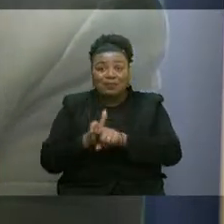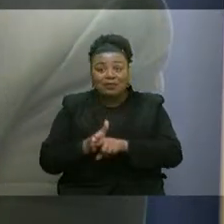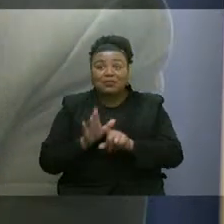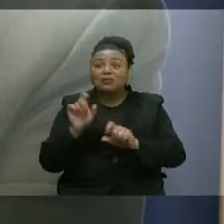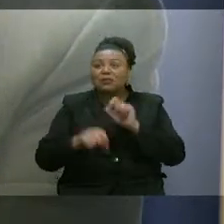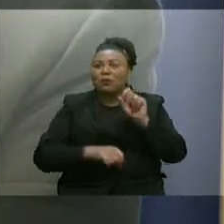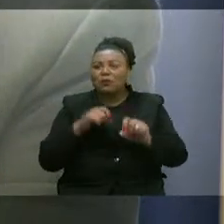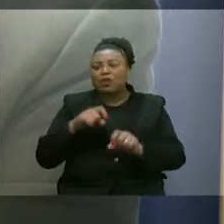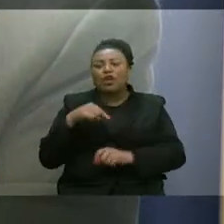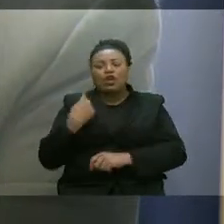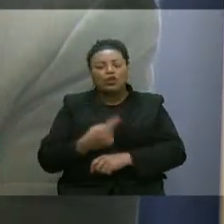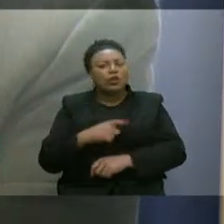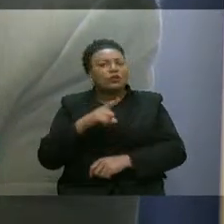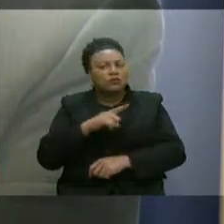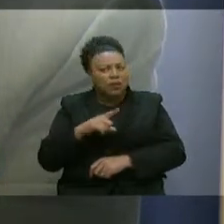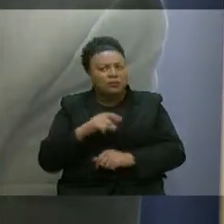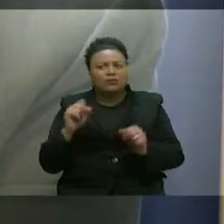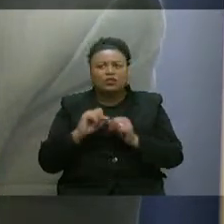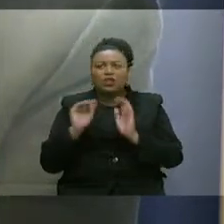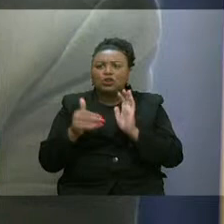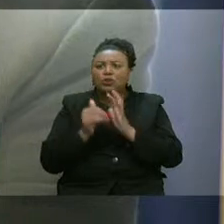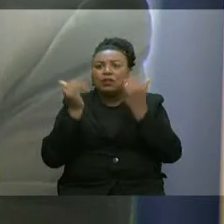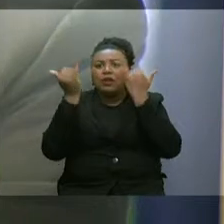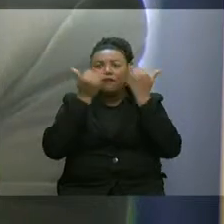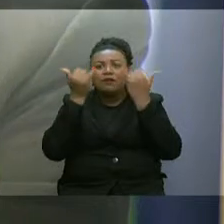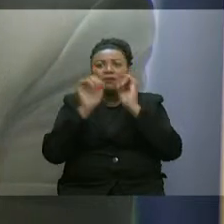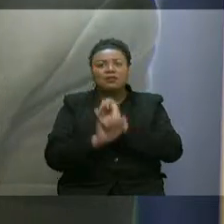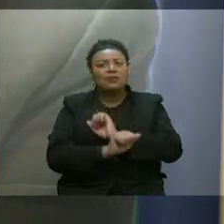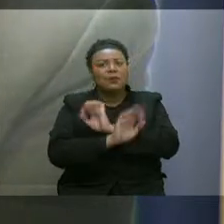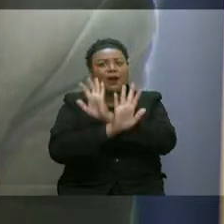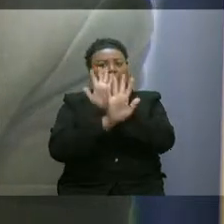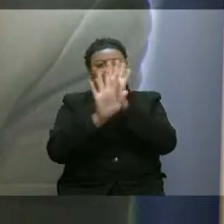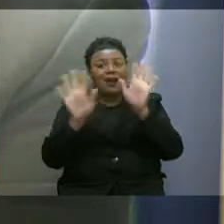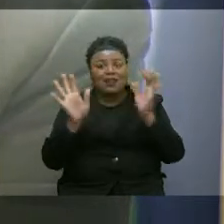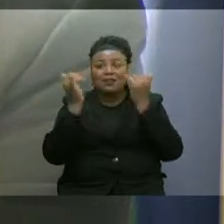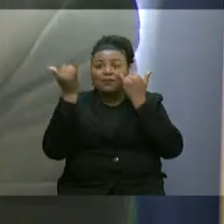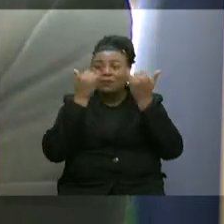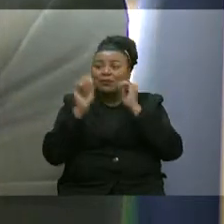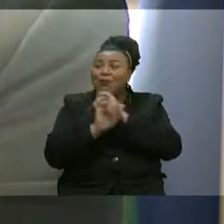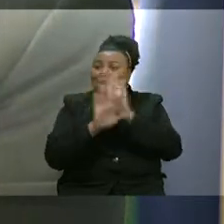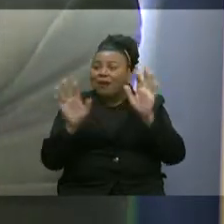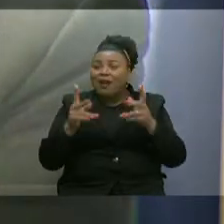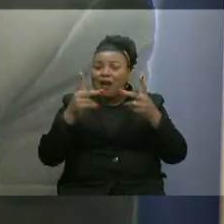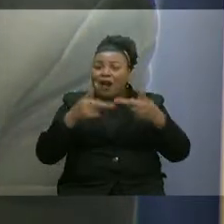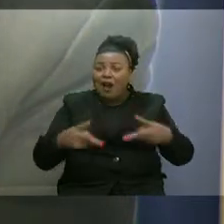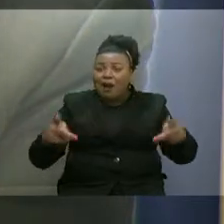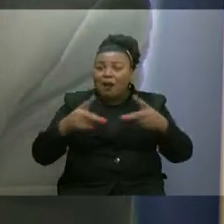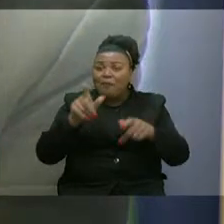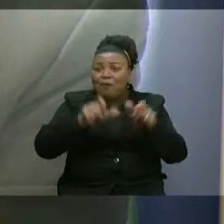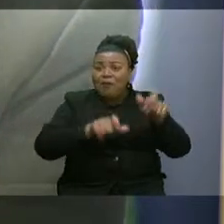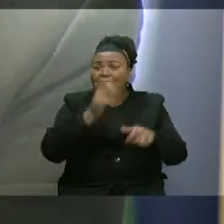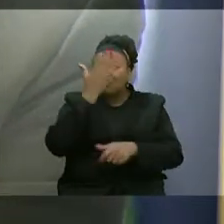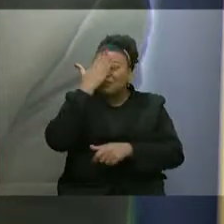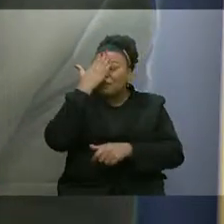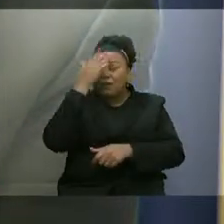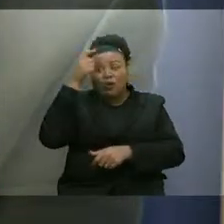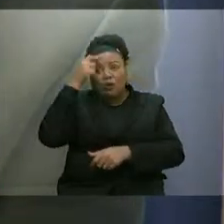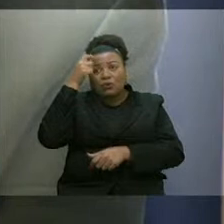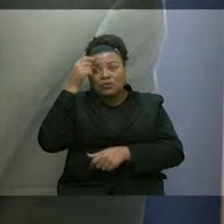serve, nós temos que tornar todos os dados transparentes e as informações transparentes, e a população tem que estar consciente